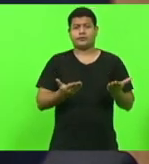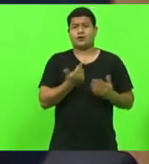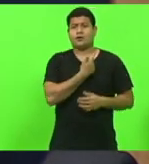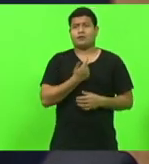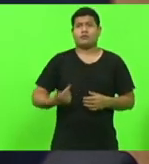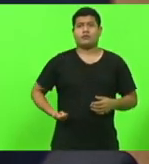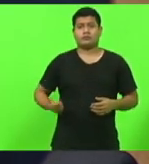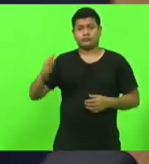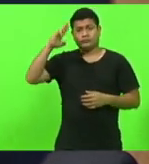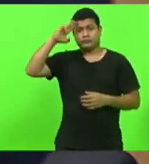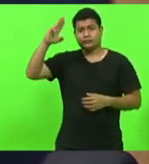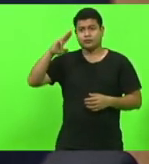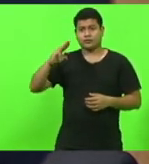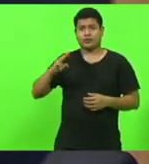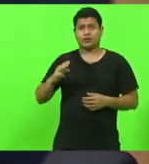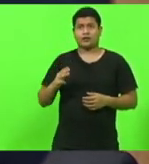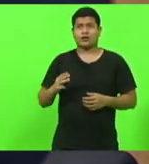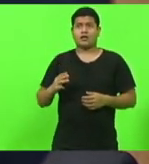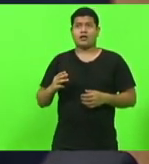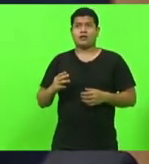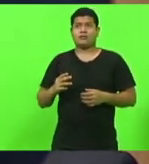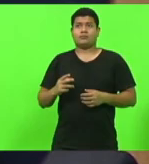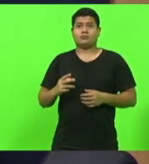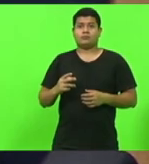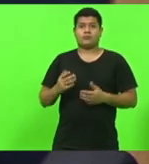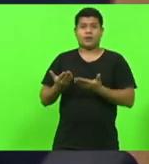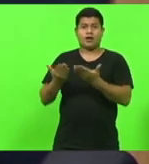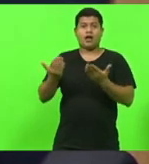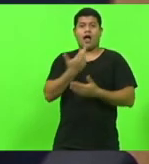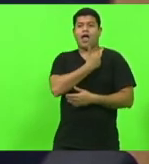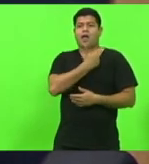Moisés gosta de falar, republicano,